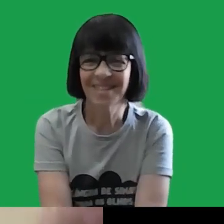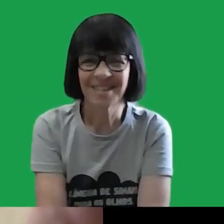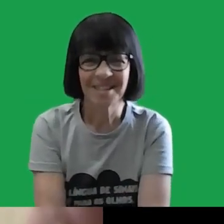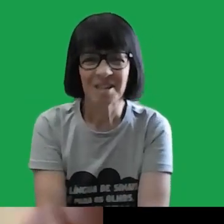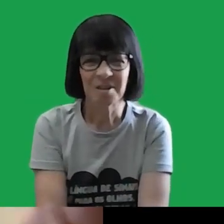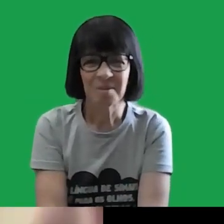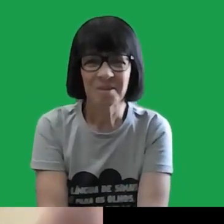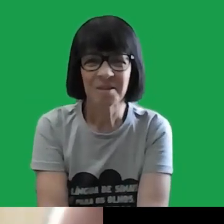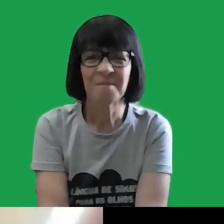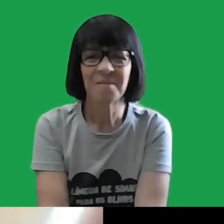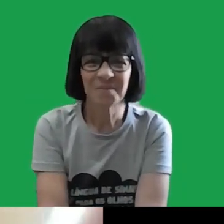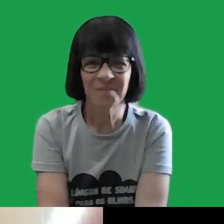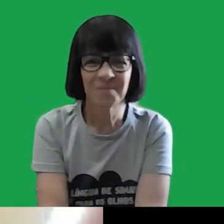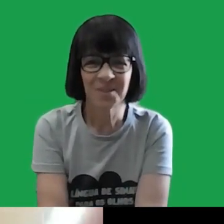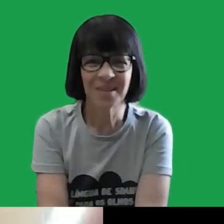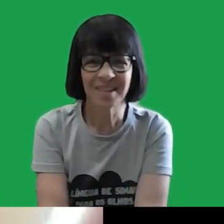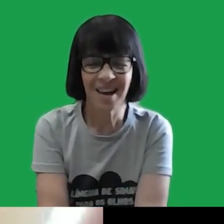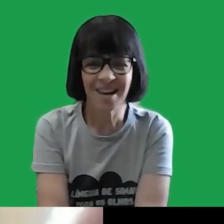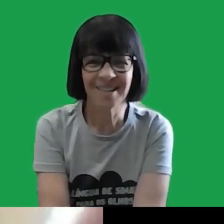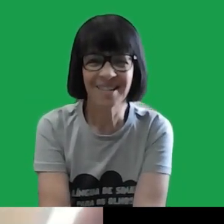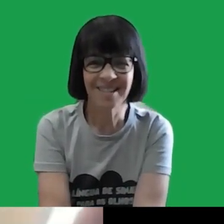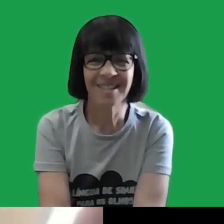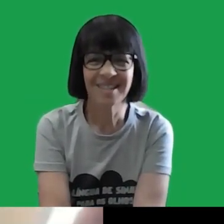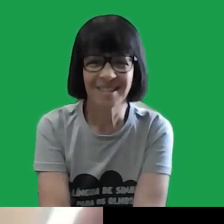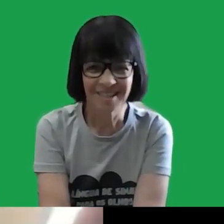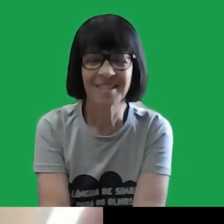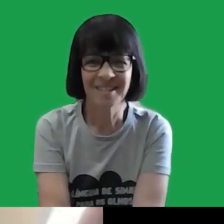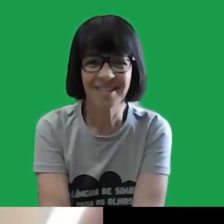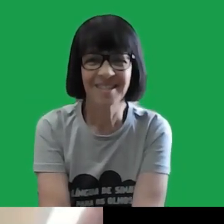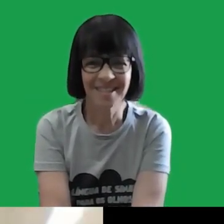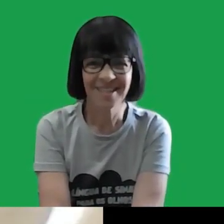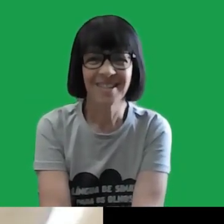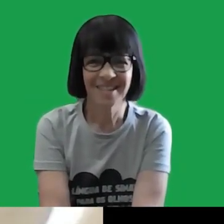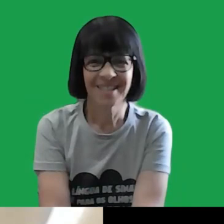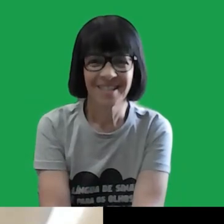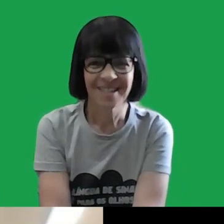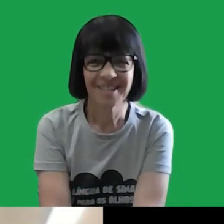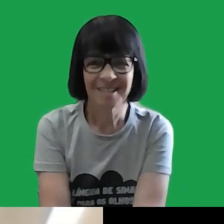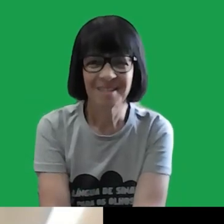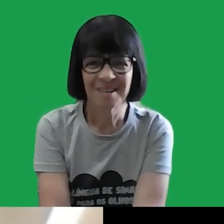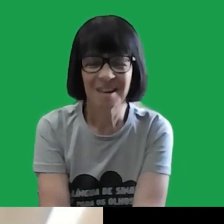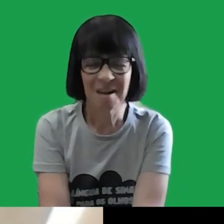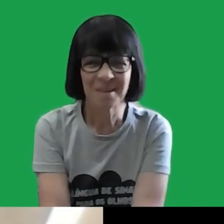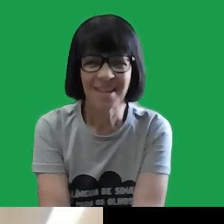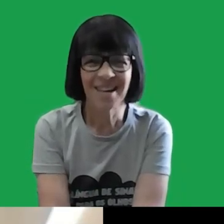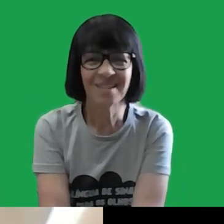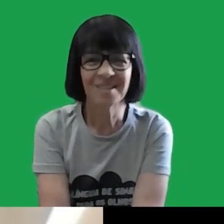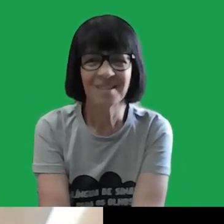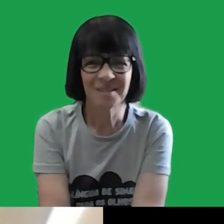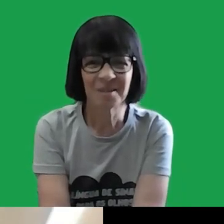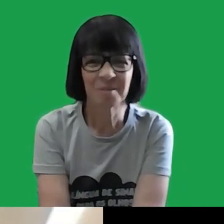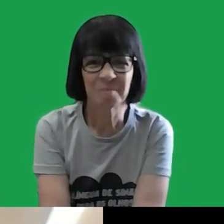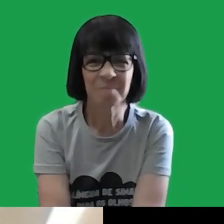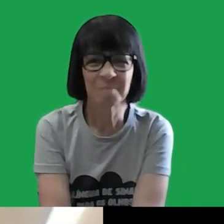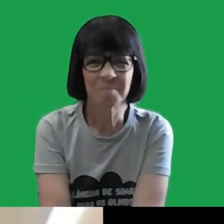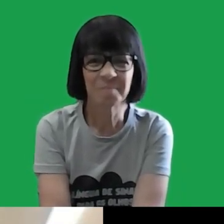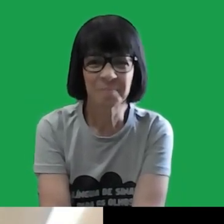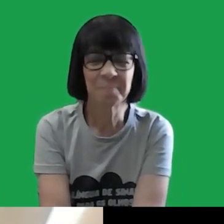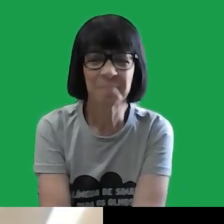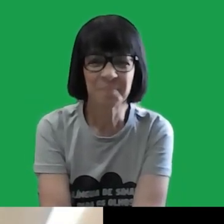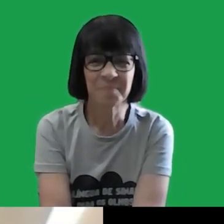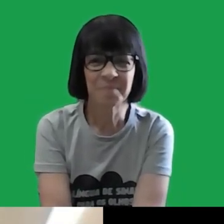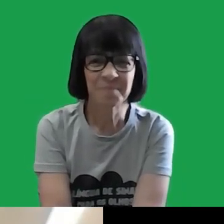Ah, boa tarde, meninas. Muito obrigada por vocês toparem fazer a entrevista, né? Eu sou a Nicole, jornalista aqui